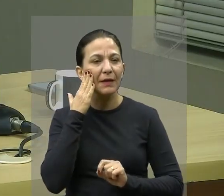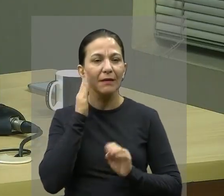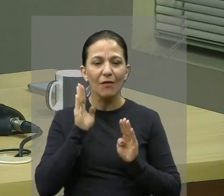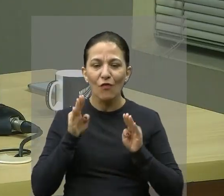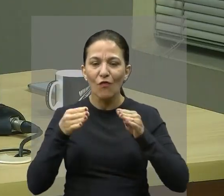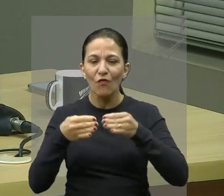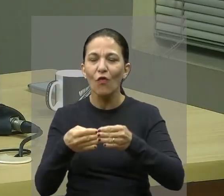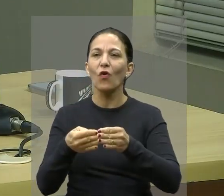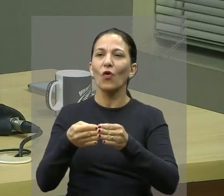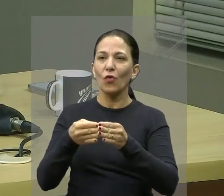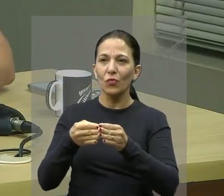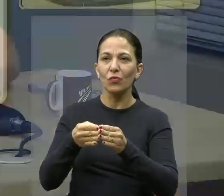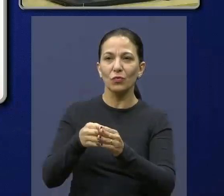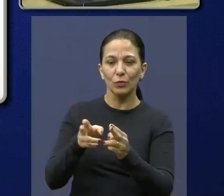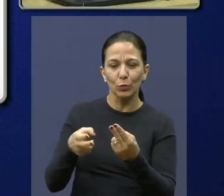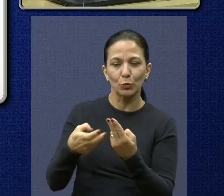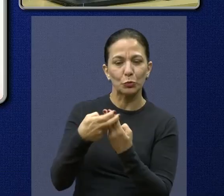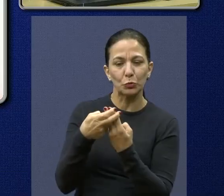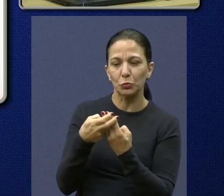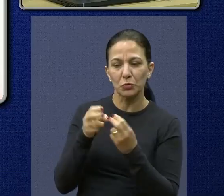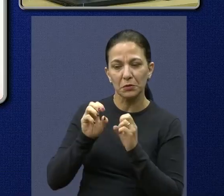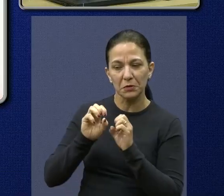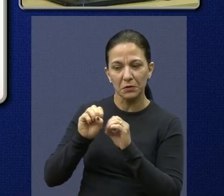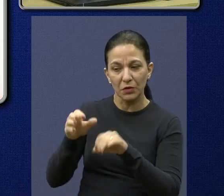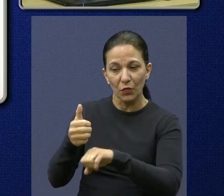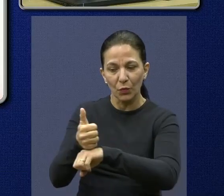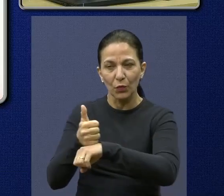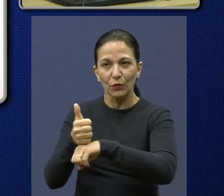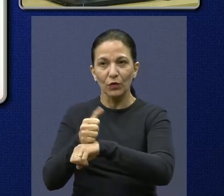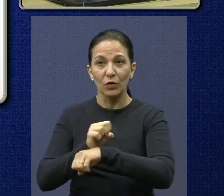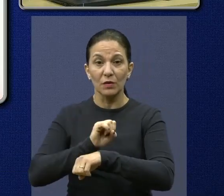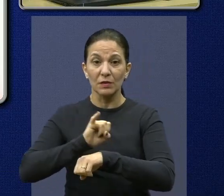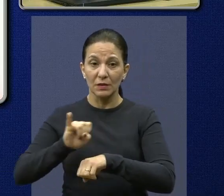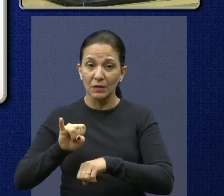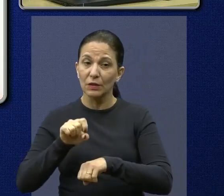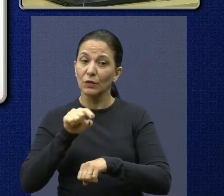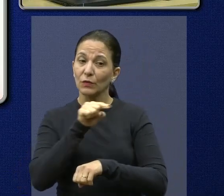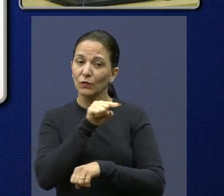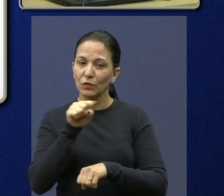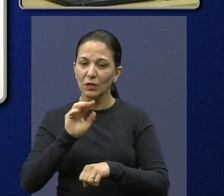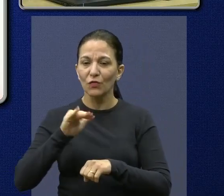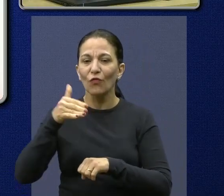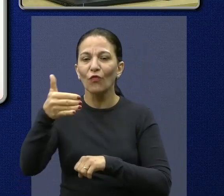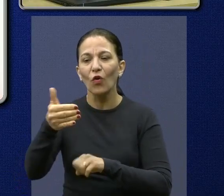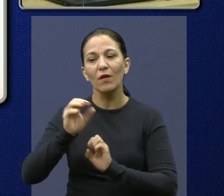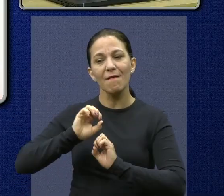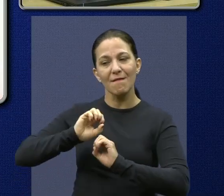especial voltada para o SUS. E se vocês fazem essa capacitação para fora?